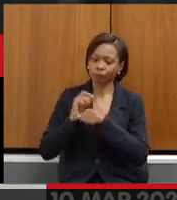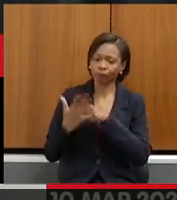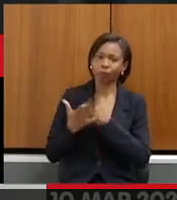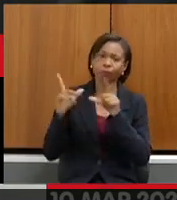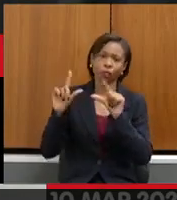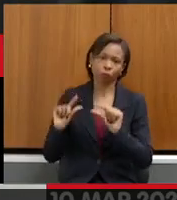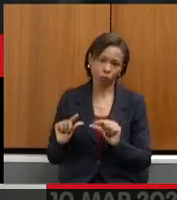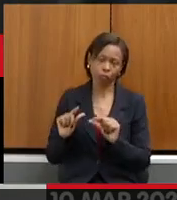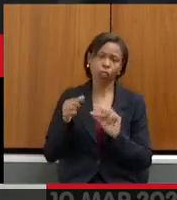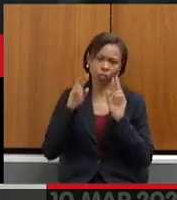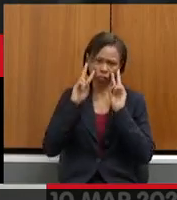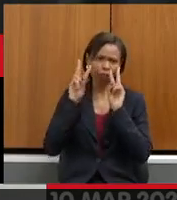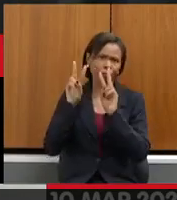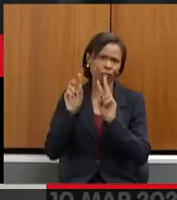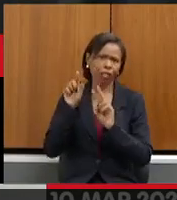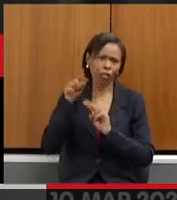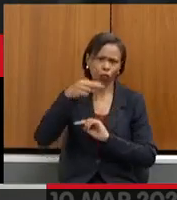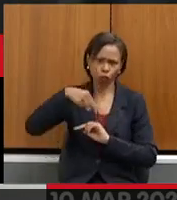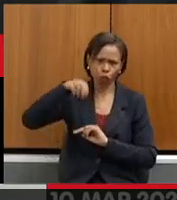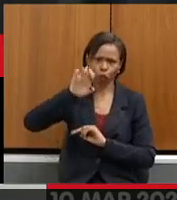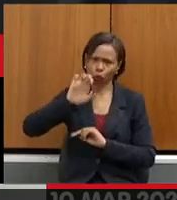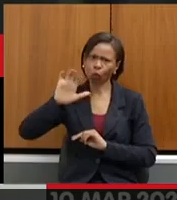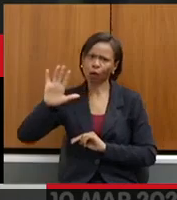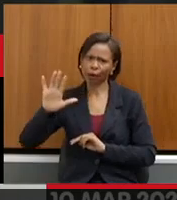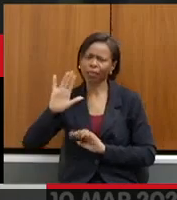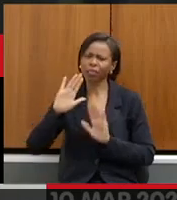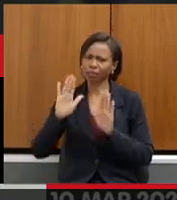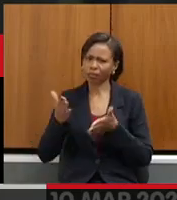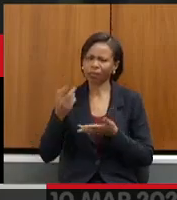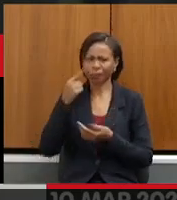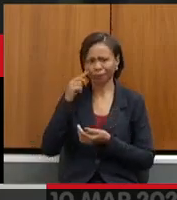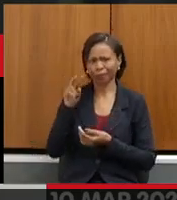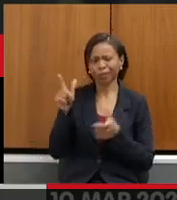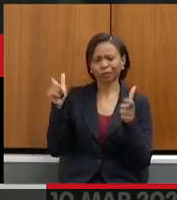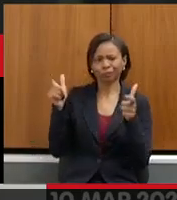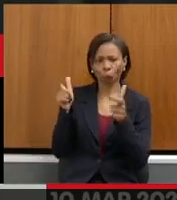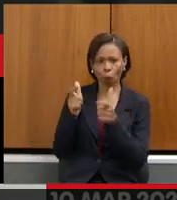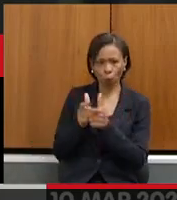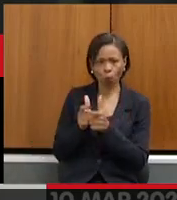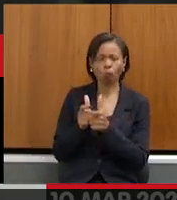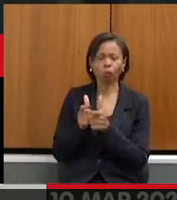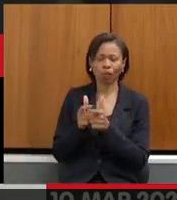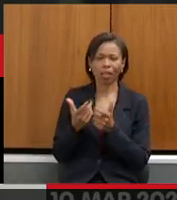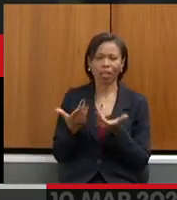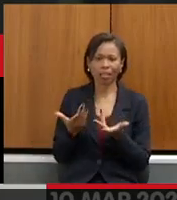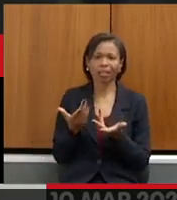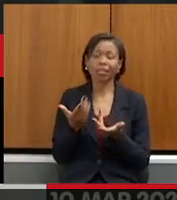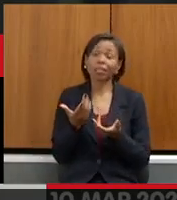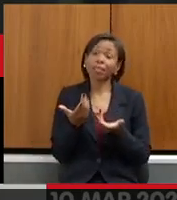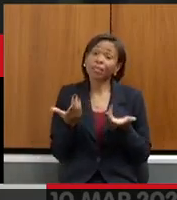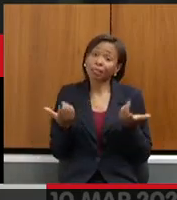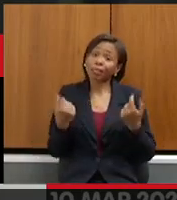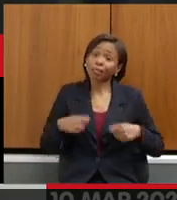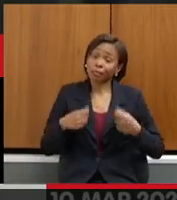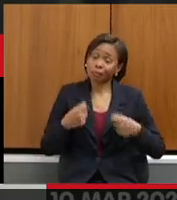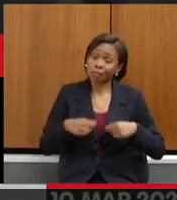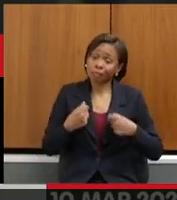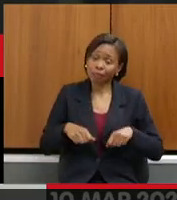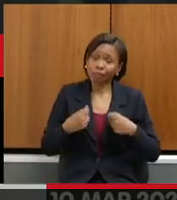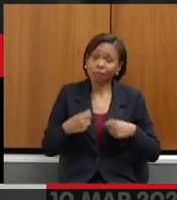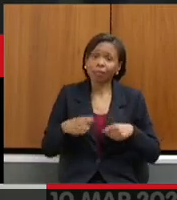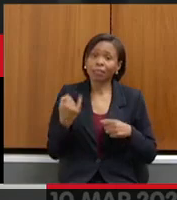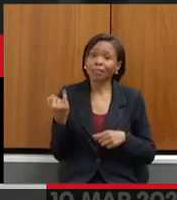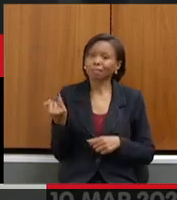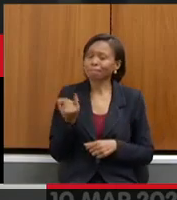Norte já está vendo Noroeste e os casos caíram nas coisas vão voltando então é basicamente isso seja a gente precisa muito